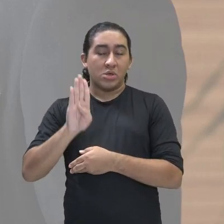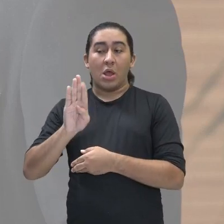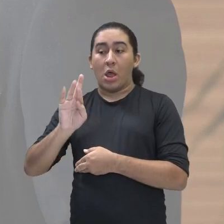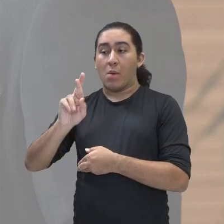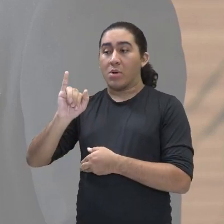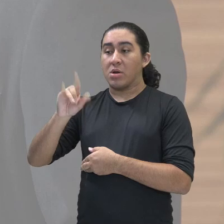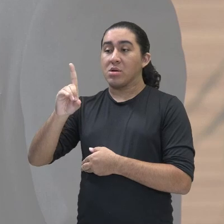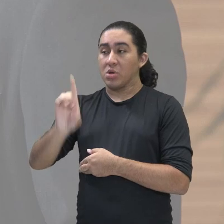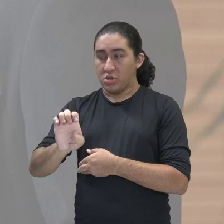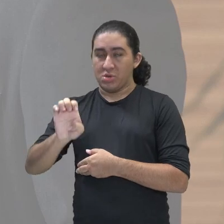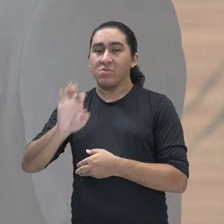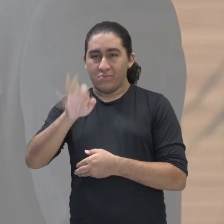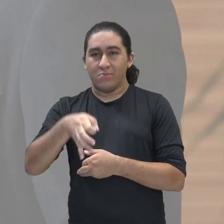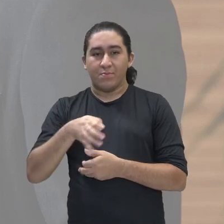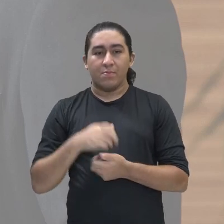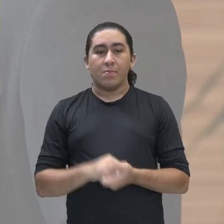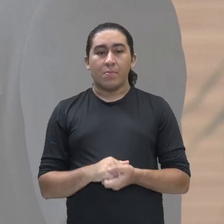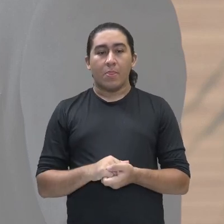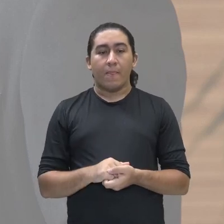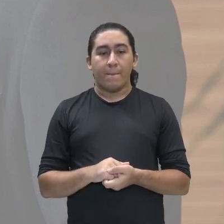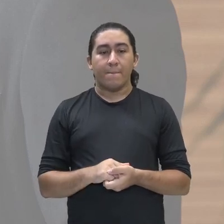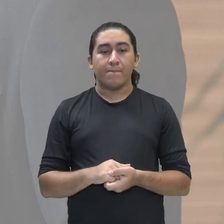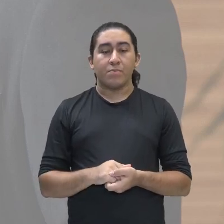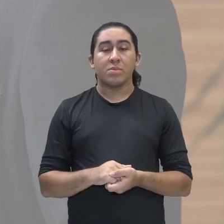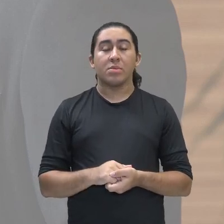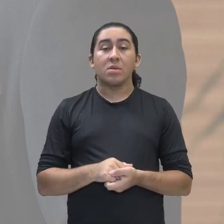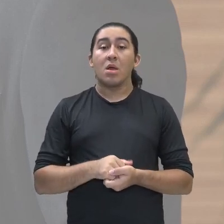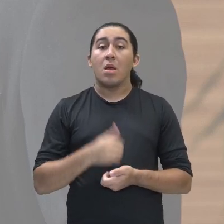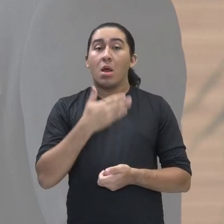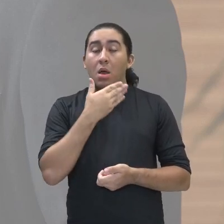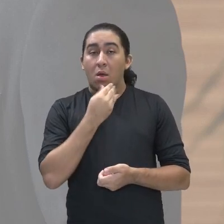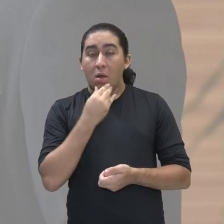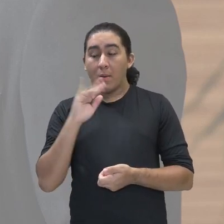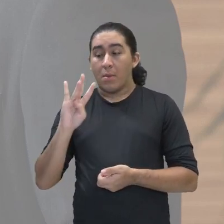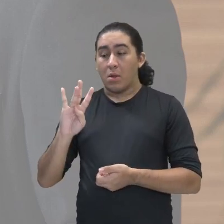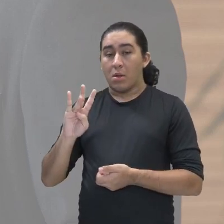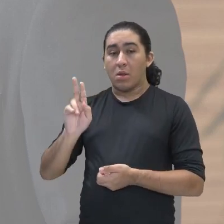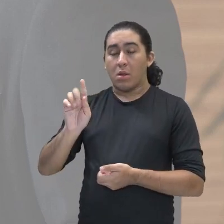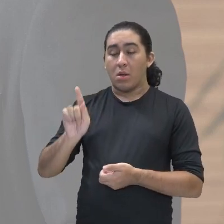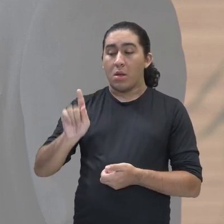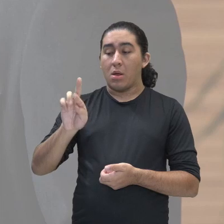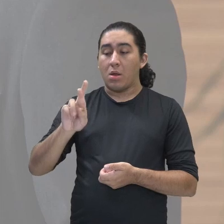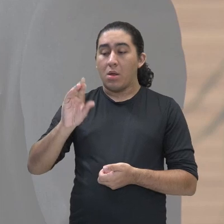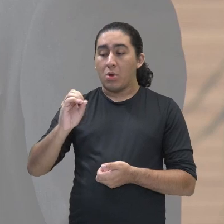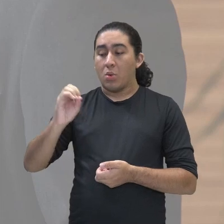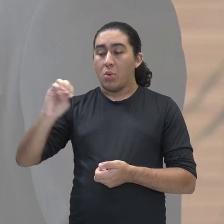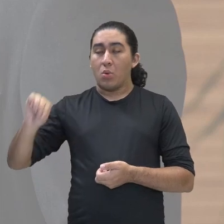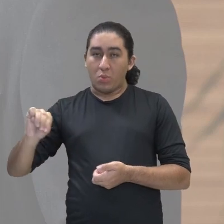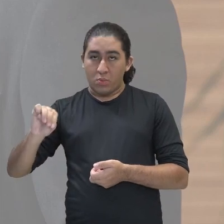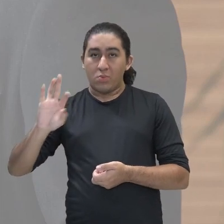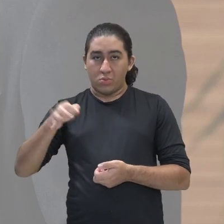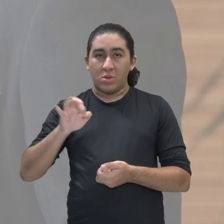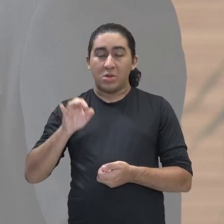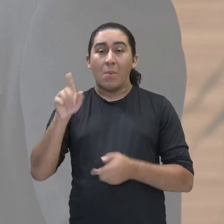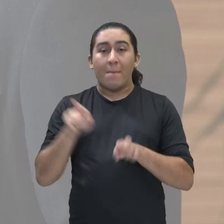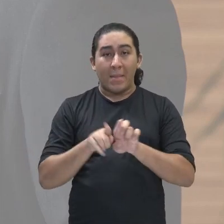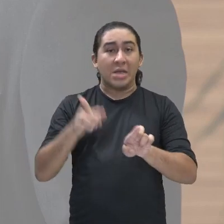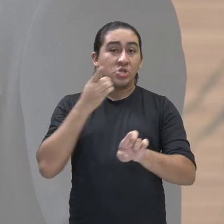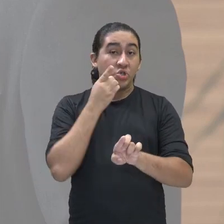namorada. She is my girlfriend. Então, continuando um pouquinho mais desse relacionamento, né? Outras